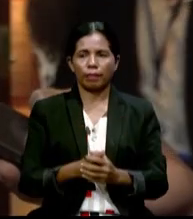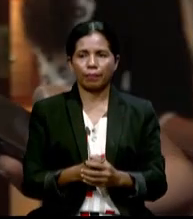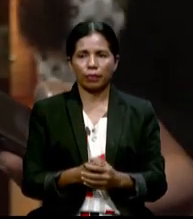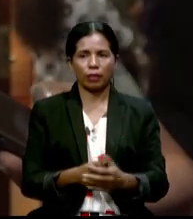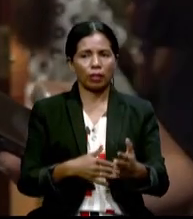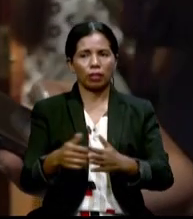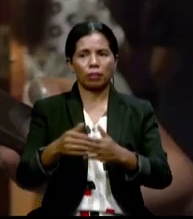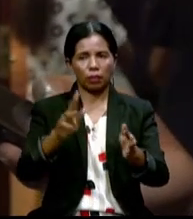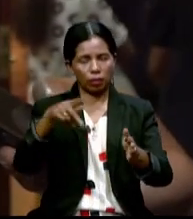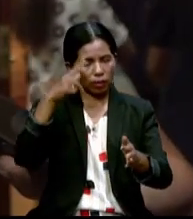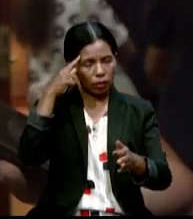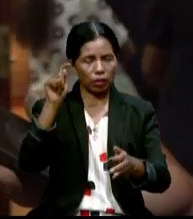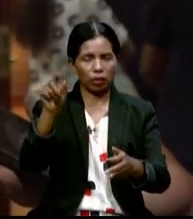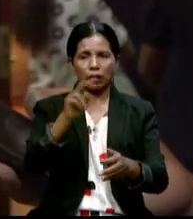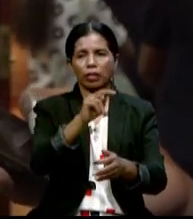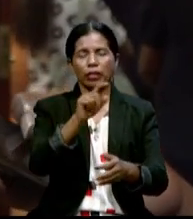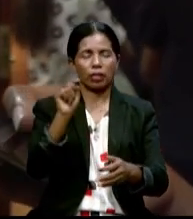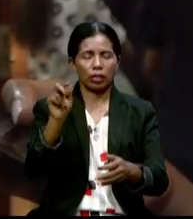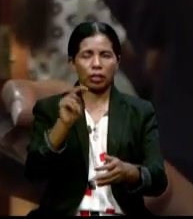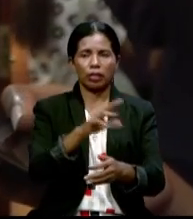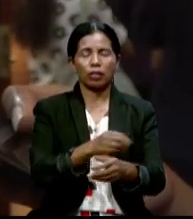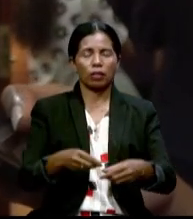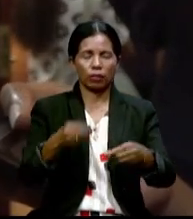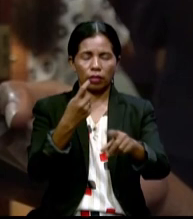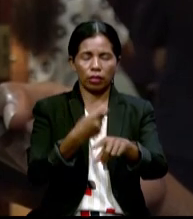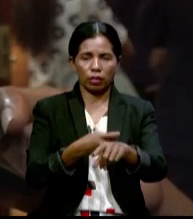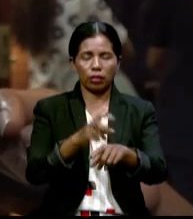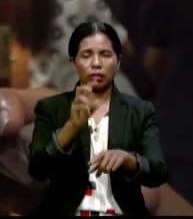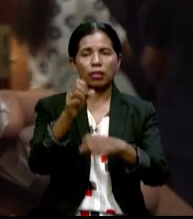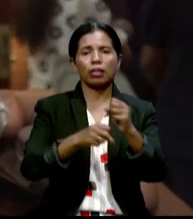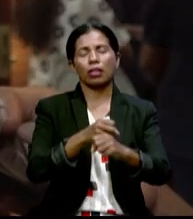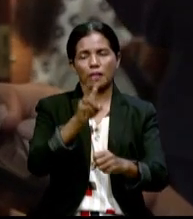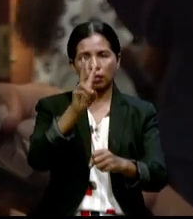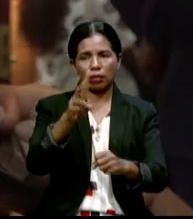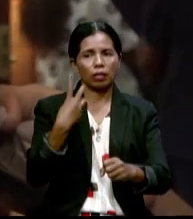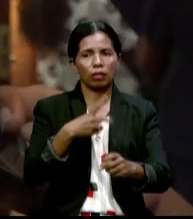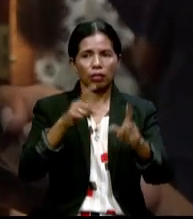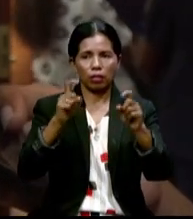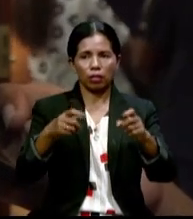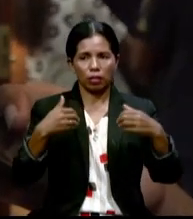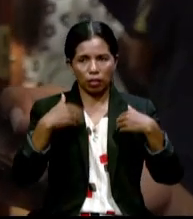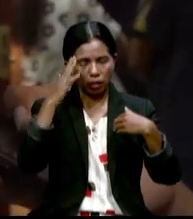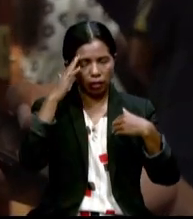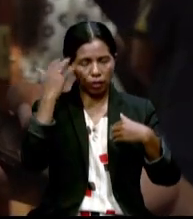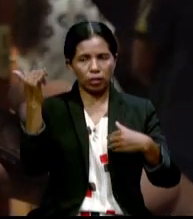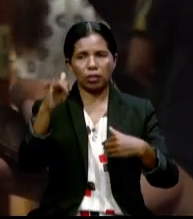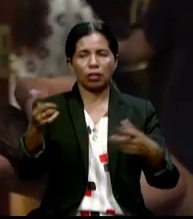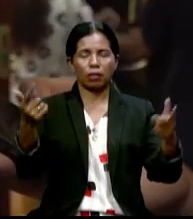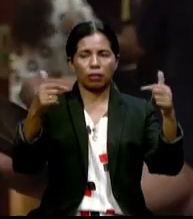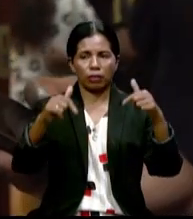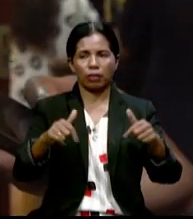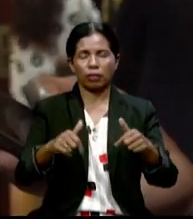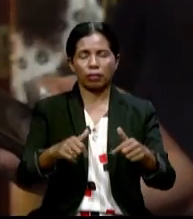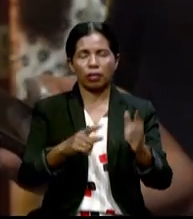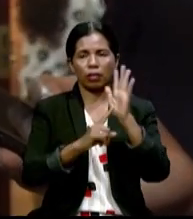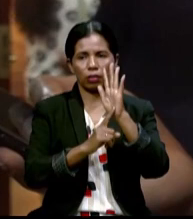depende da política de Idegne, né? Quer dizer, Itafo, prazo nessa, né? 2 anos, né? Mas se estamos, eu considero a Mosca, não vai ser a maior razão, não vai